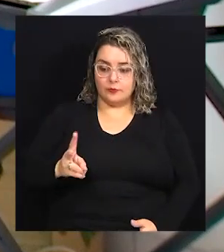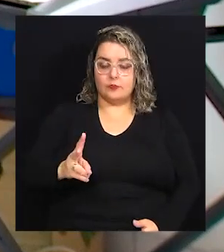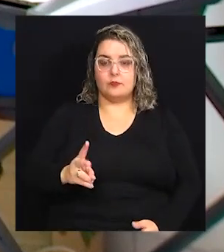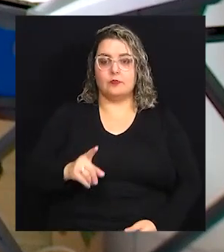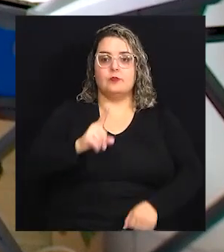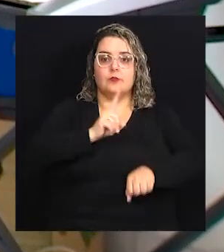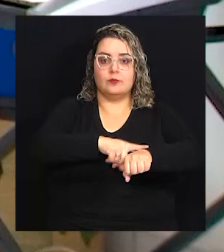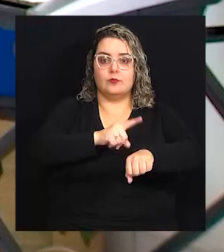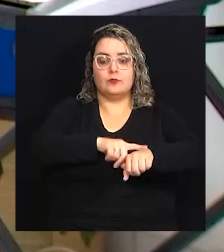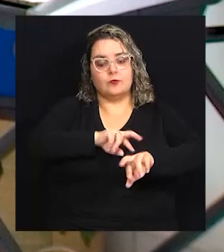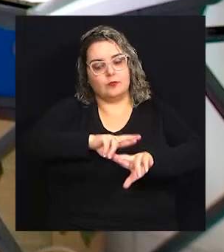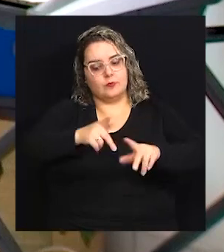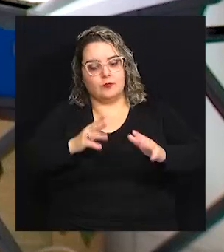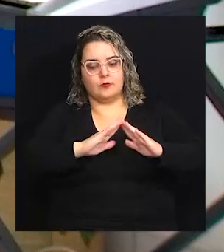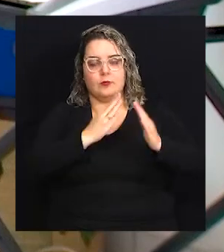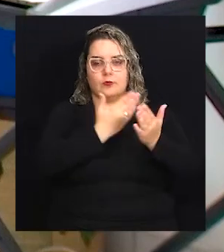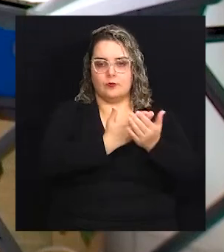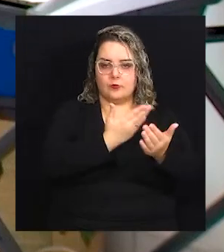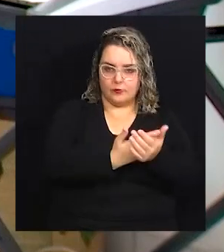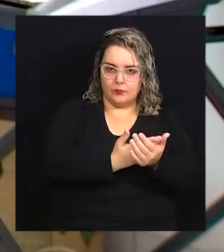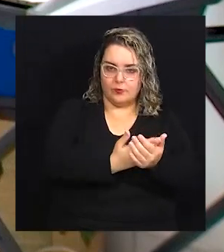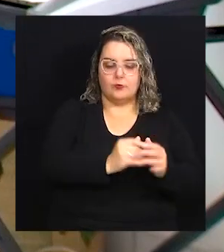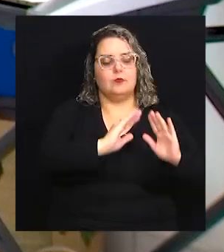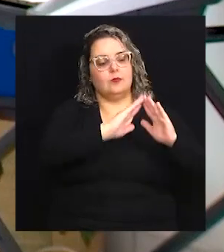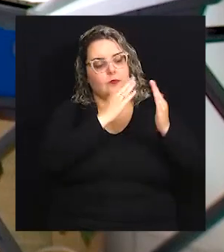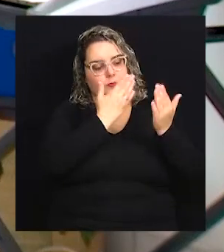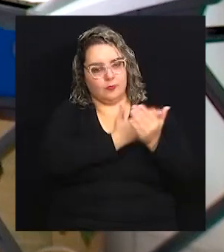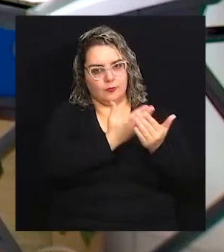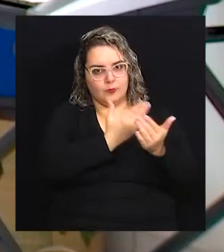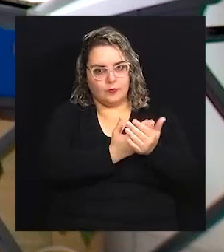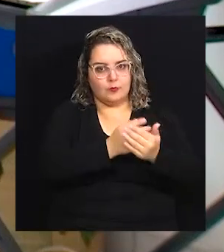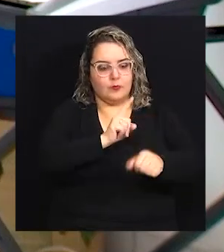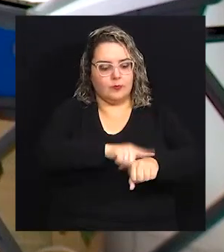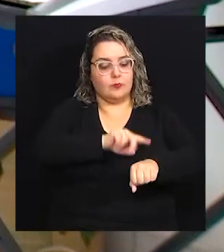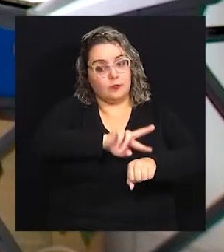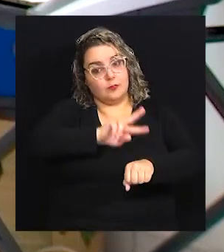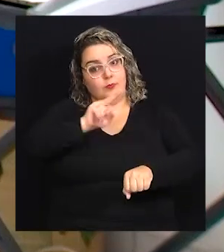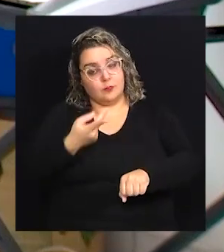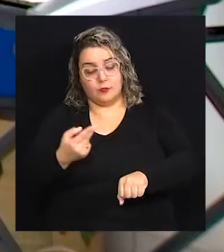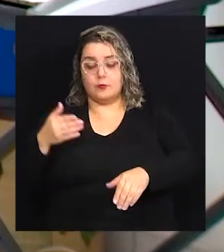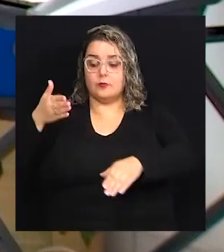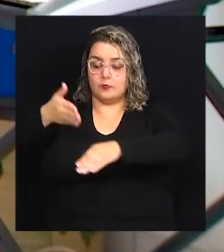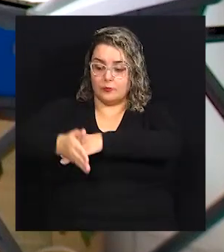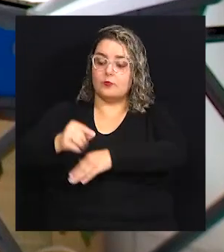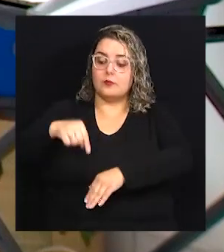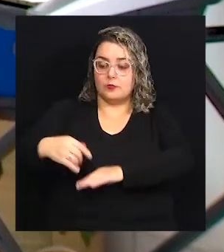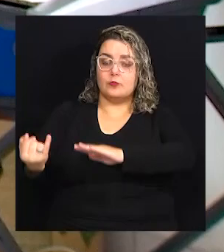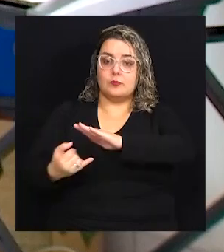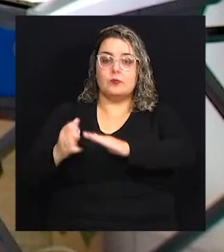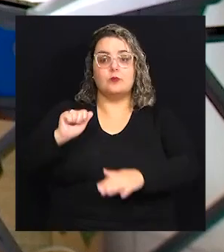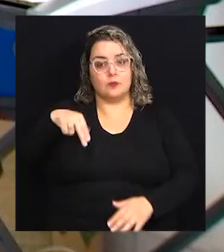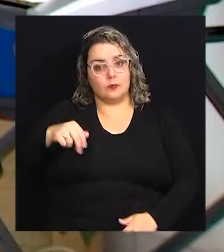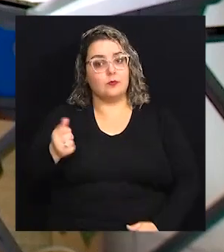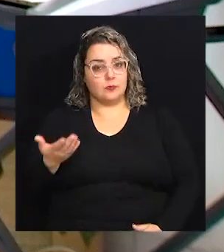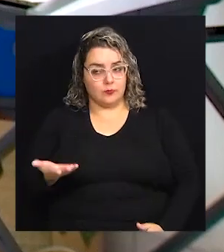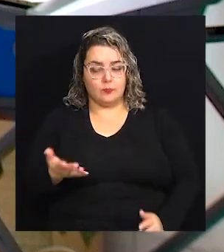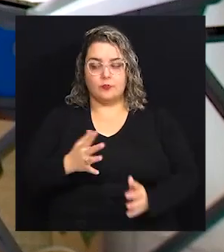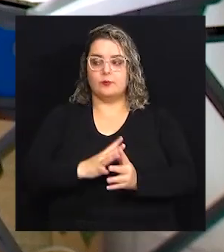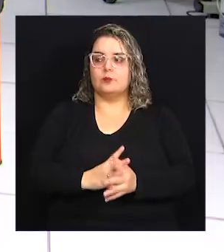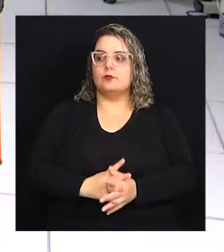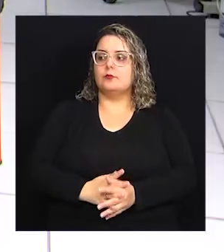no contraturno escolar. Então a criança ia um período para a escola e no outro período ela frequentava as atividades do